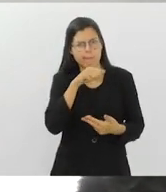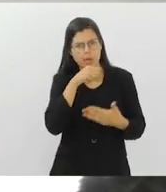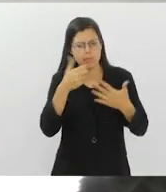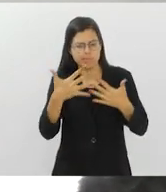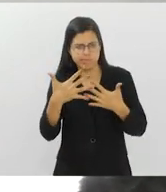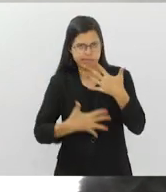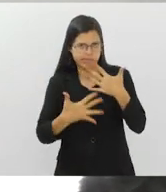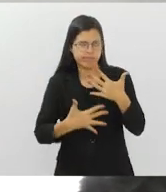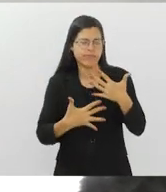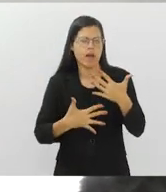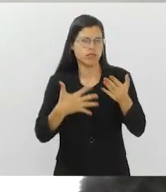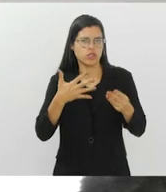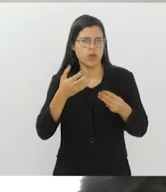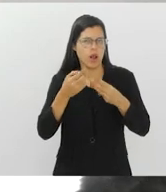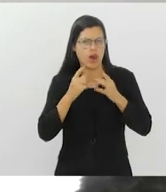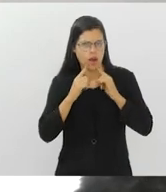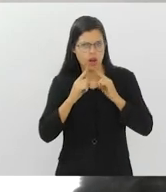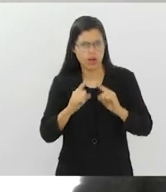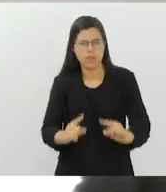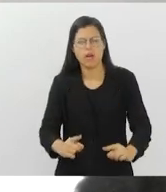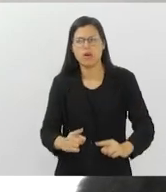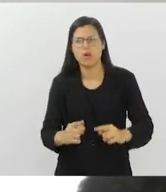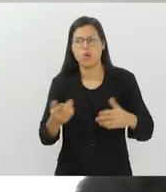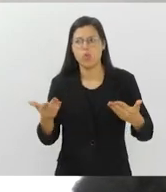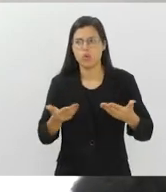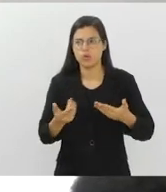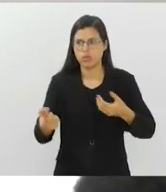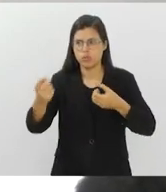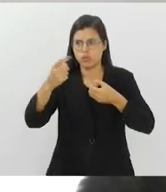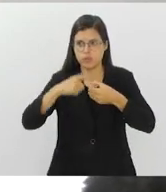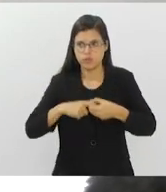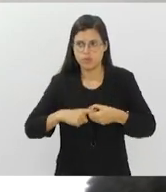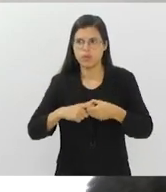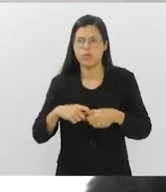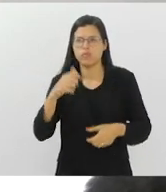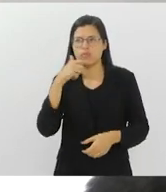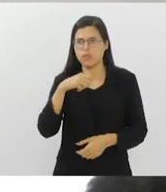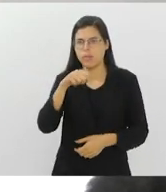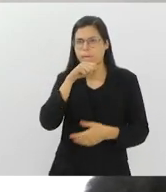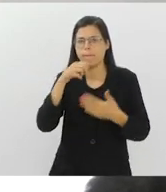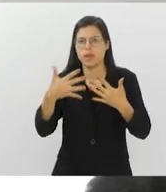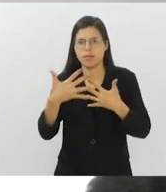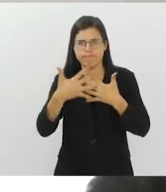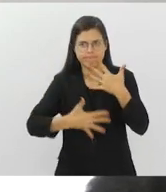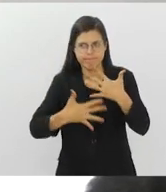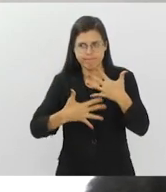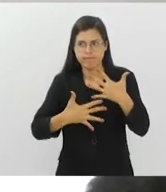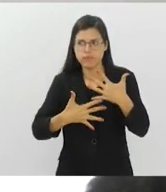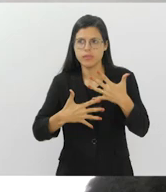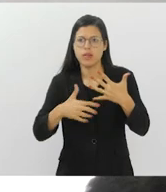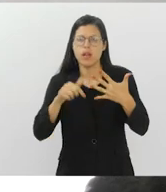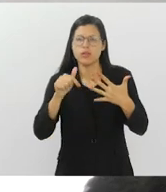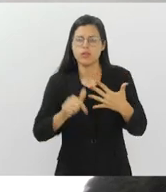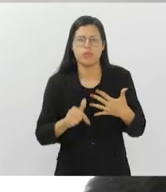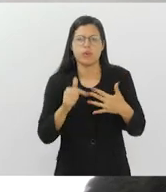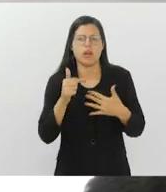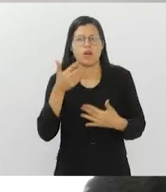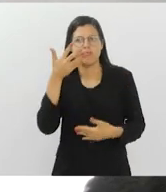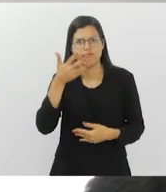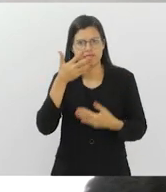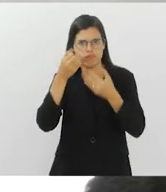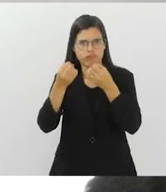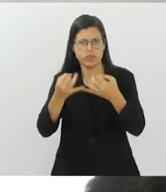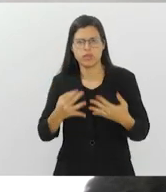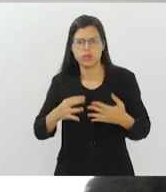depoimento. Hoje a gente volta aqui, mais mães atípicas dando seus depoimentos sobre todos esses